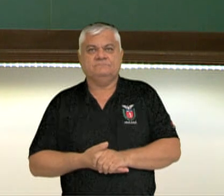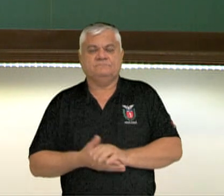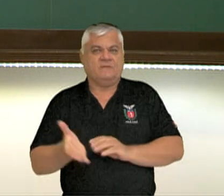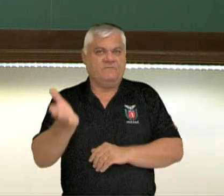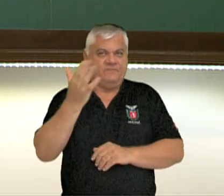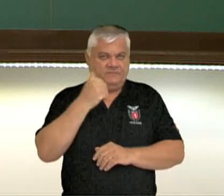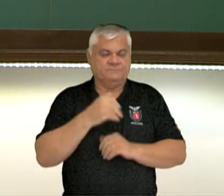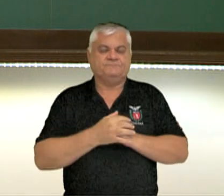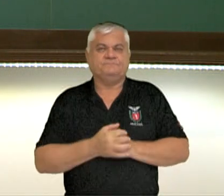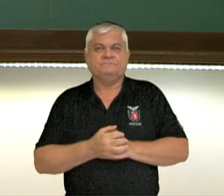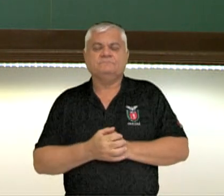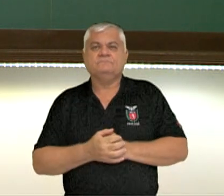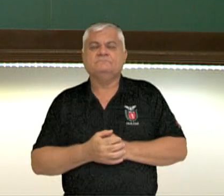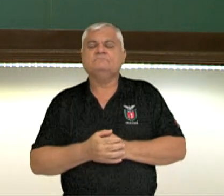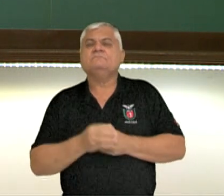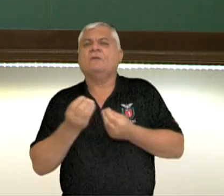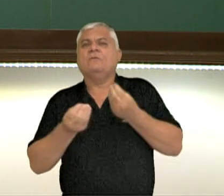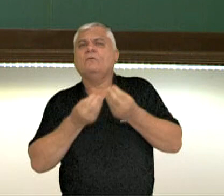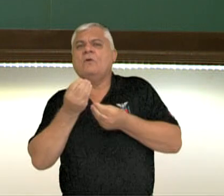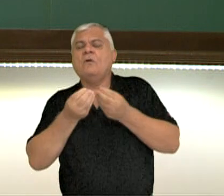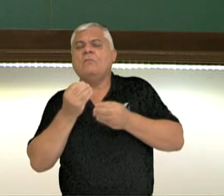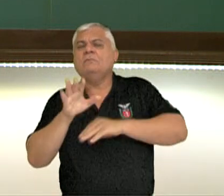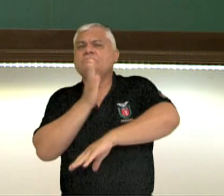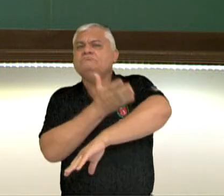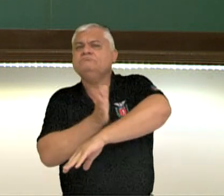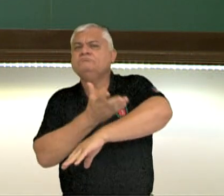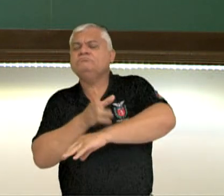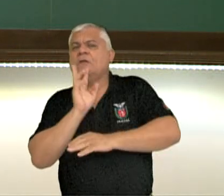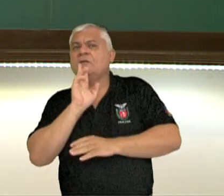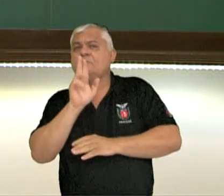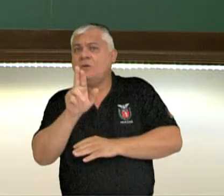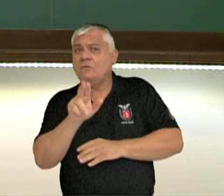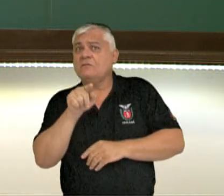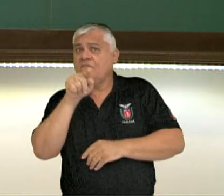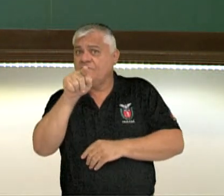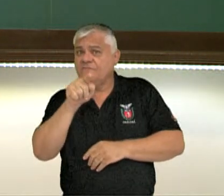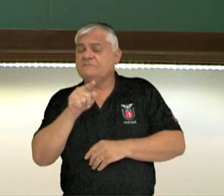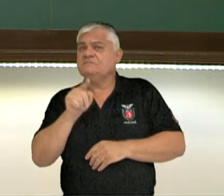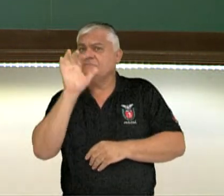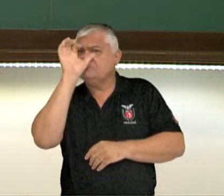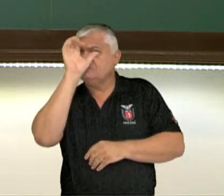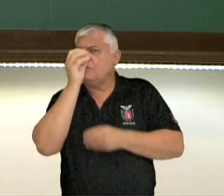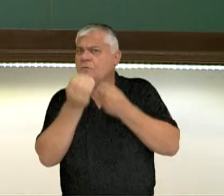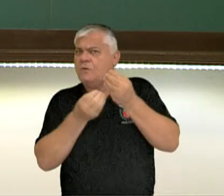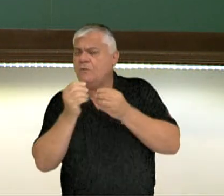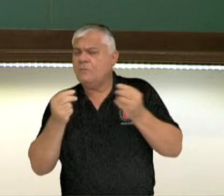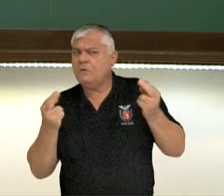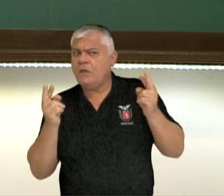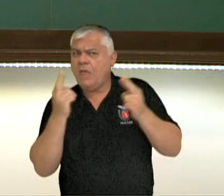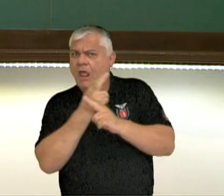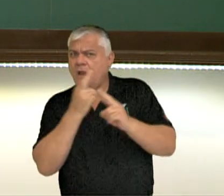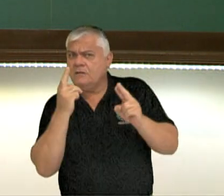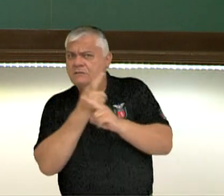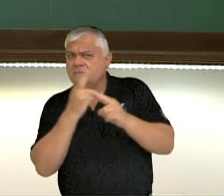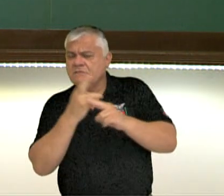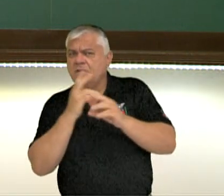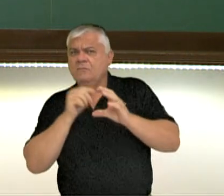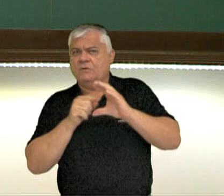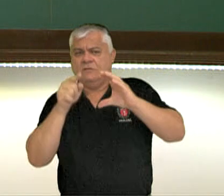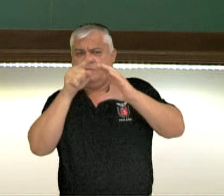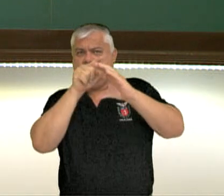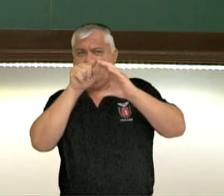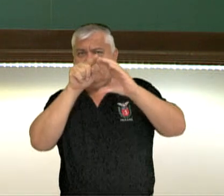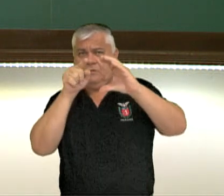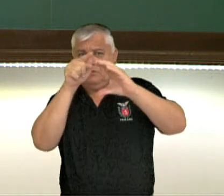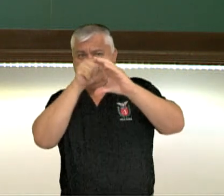Vamos lá então, pessoal, para a resolução desse exercício, colocando em prática a relação de a medida do arco